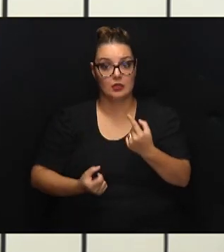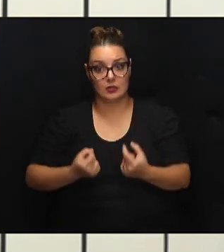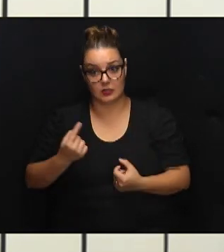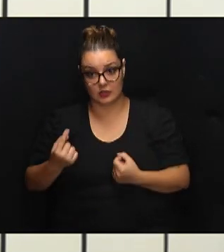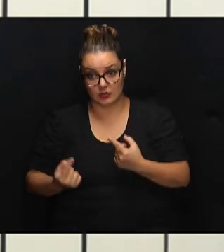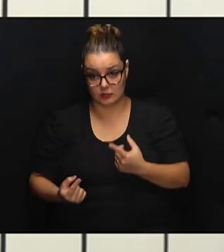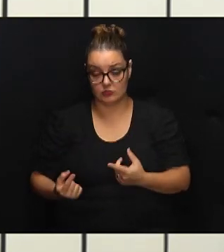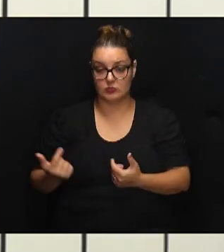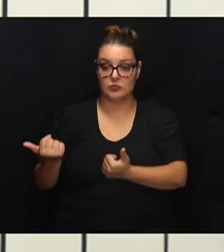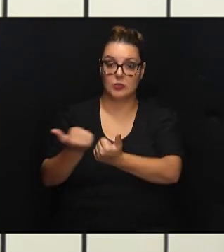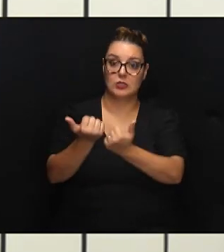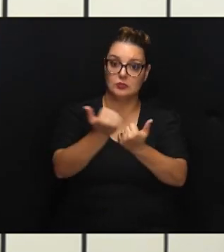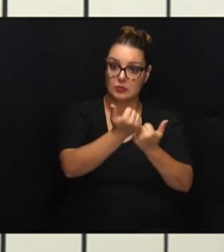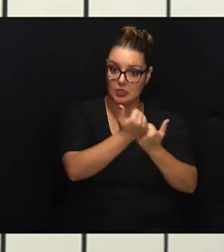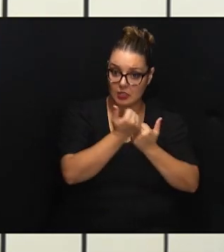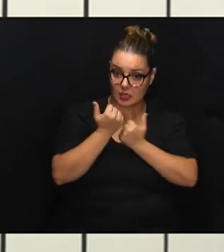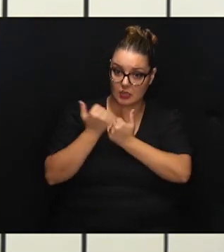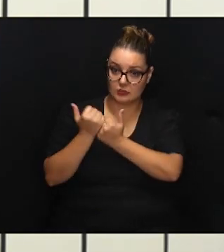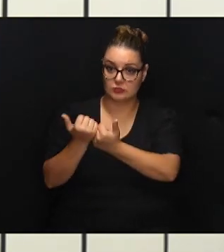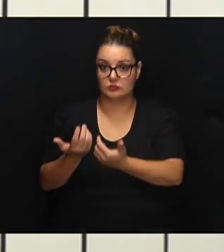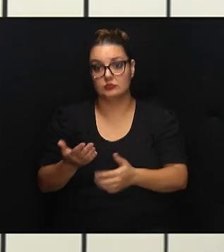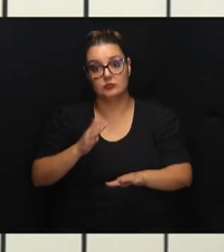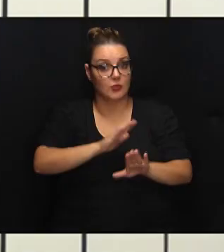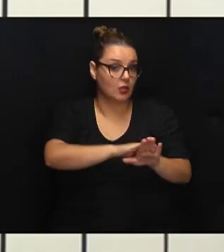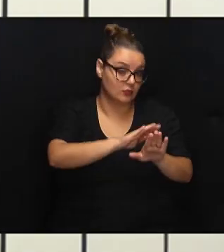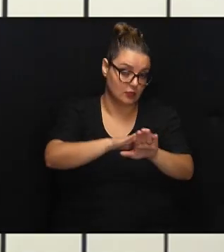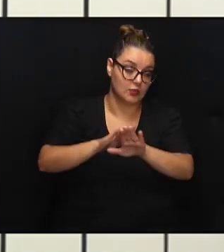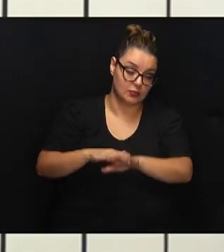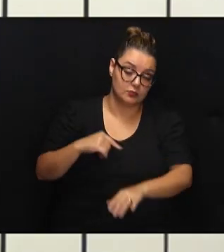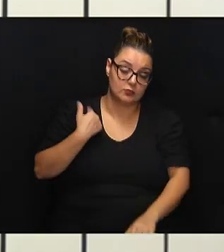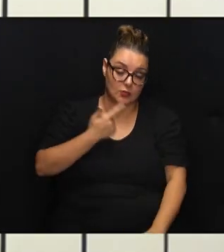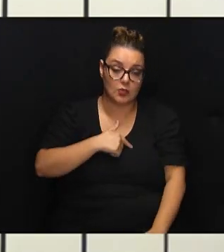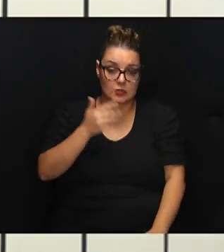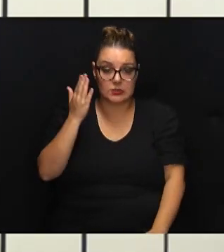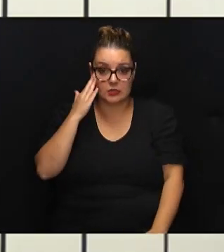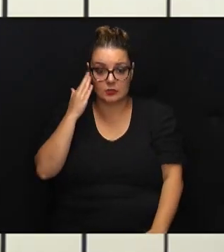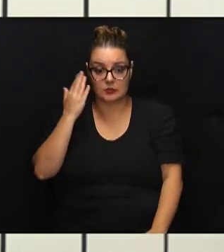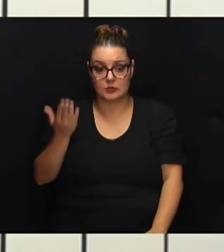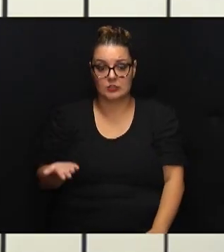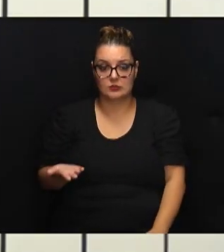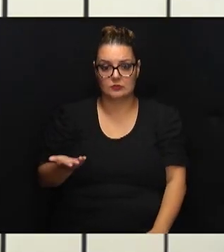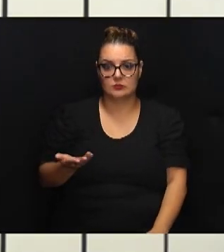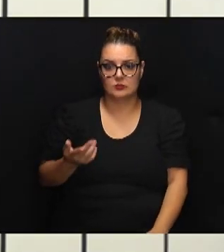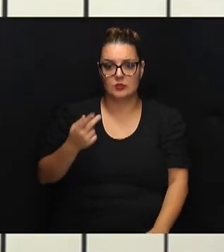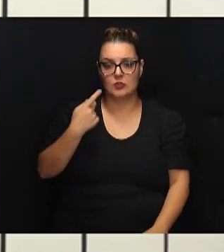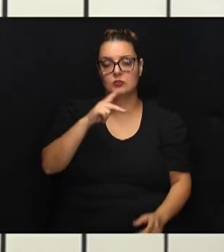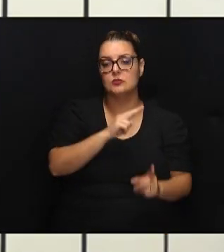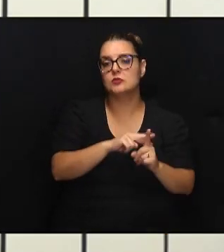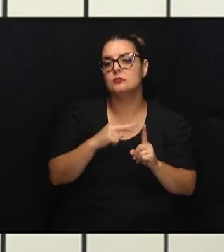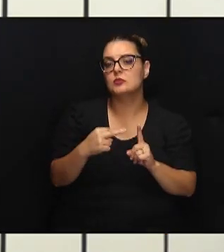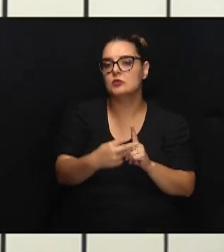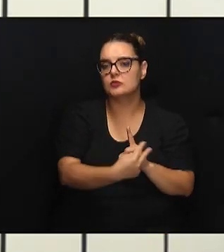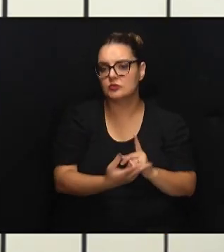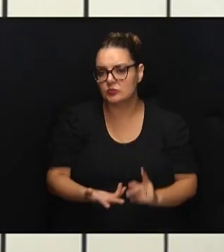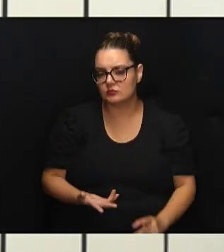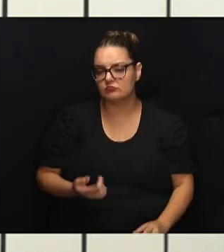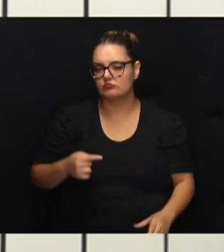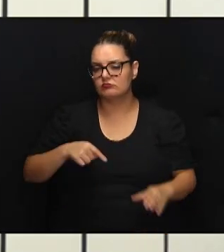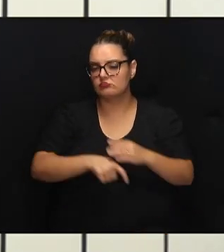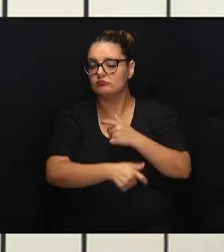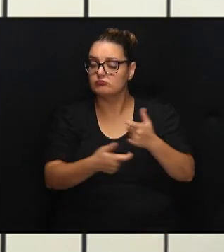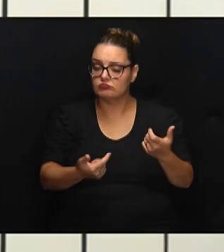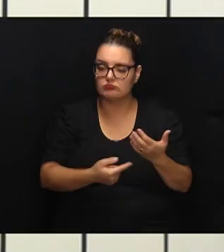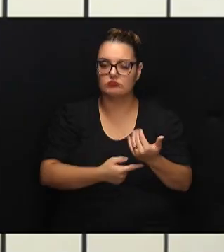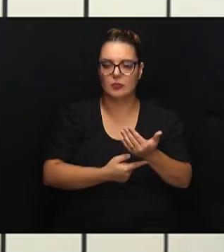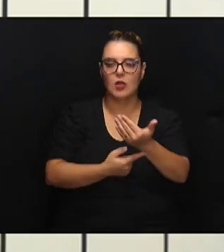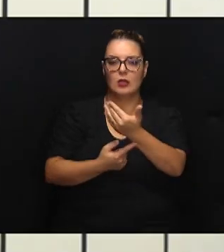cargos e funções, a gente sabe disso. Do seu ponto de vista, esse avanço da